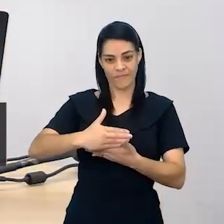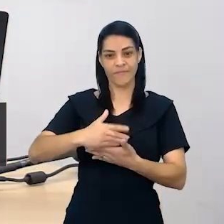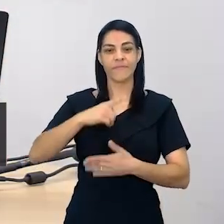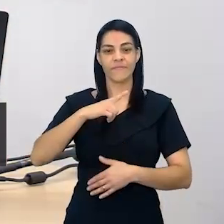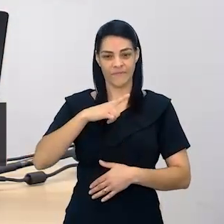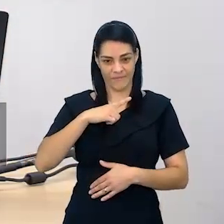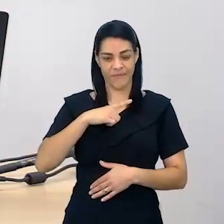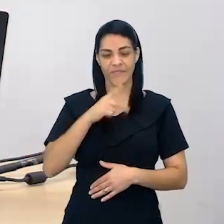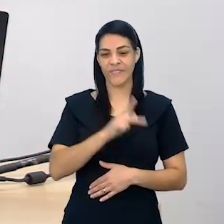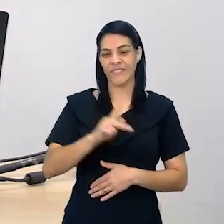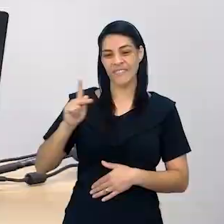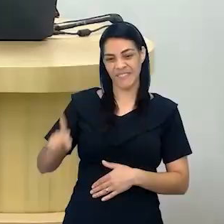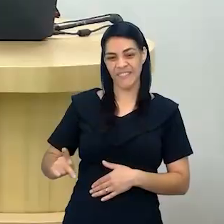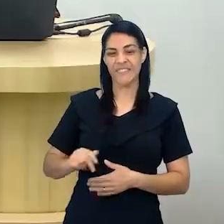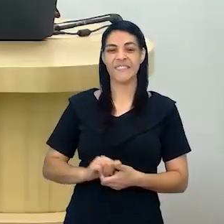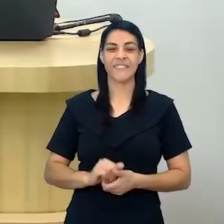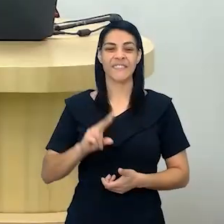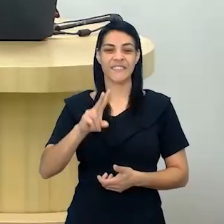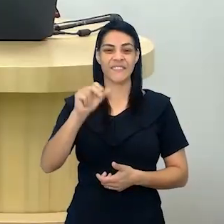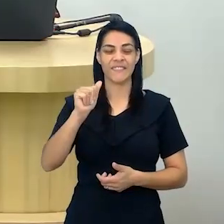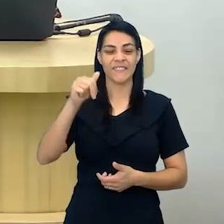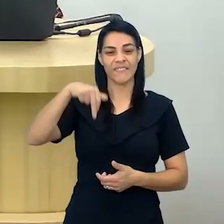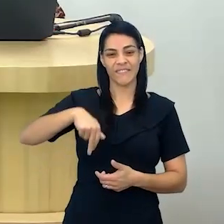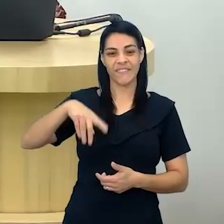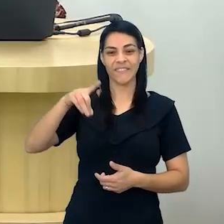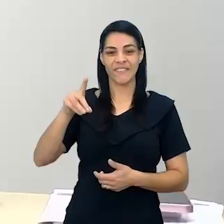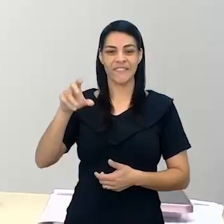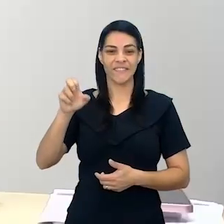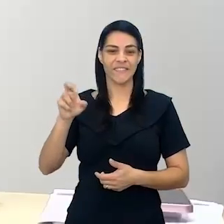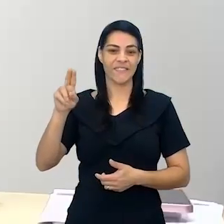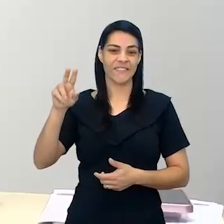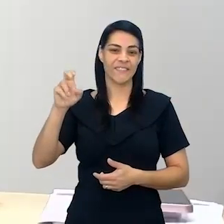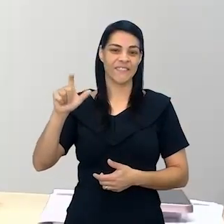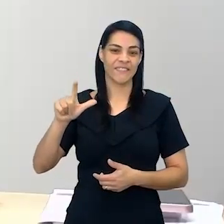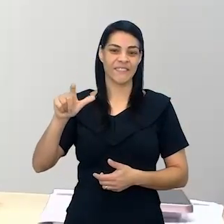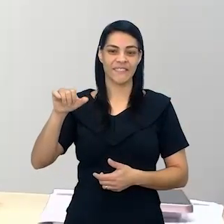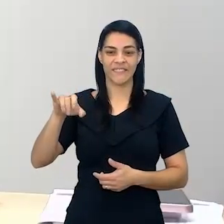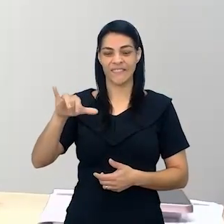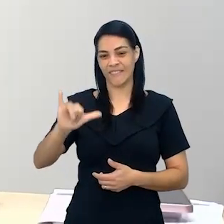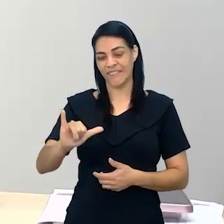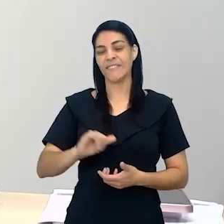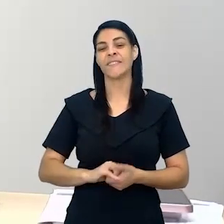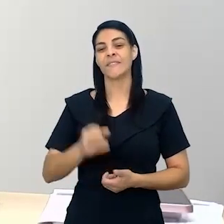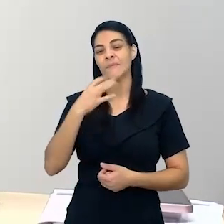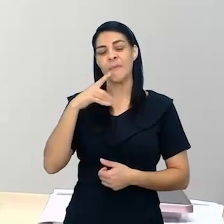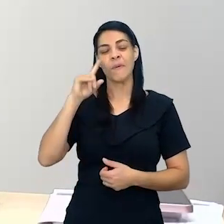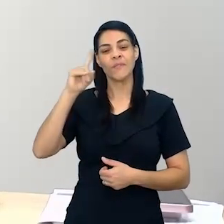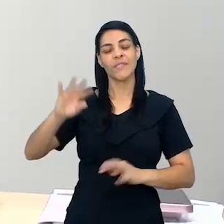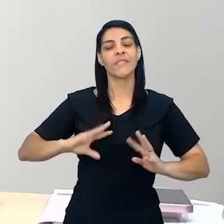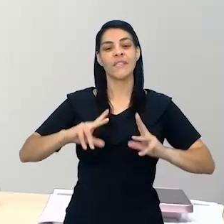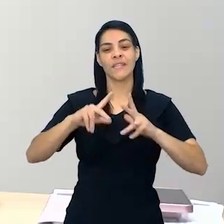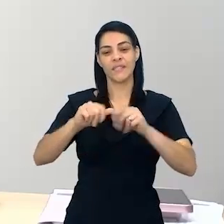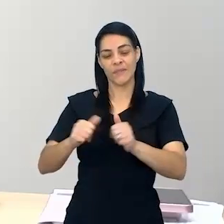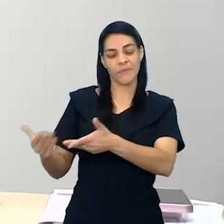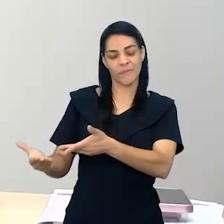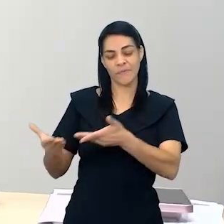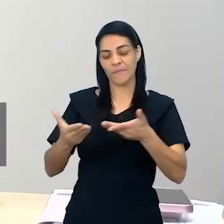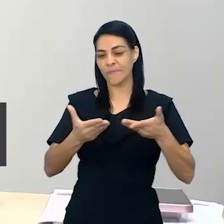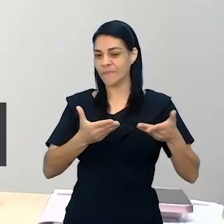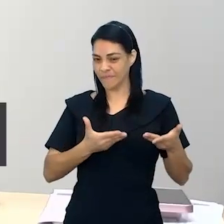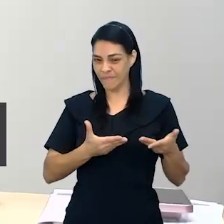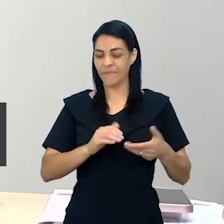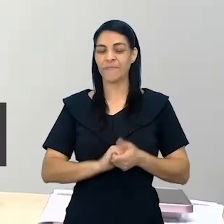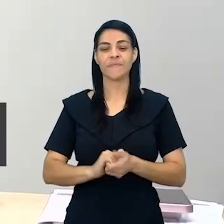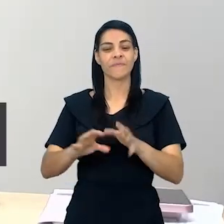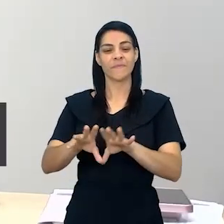lado direito tá o professor Vanderlei cordel Bom dia a todos os professores e professoras sejam todos muito bem-vindos a